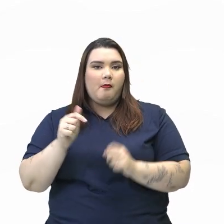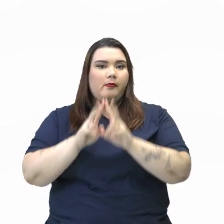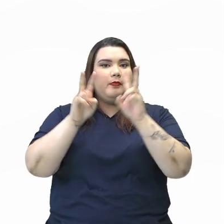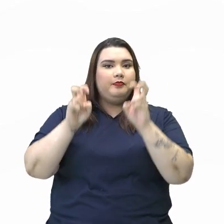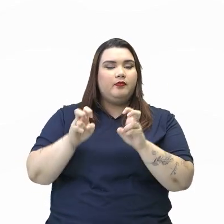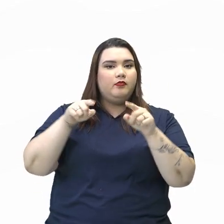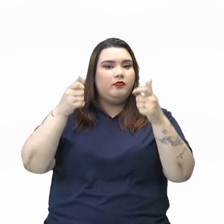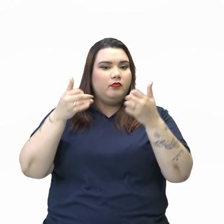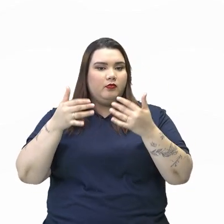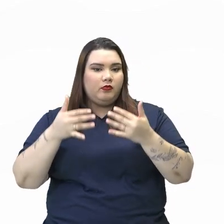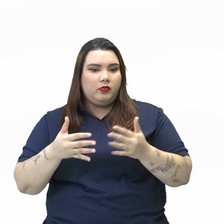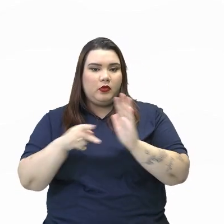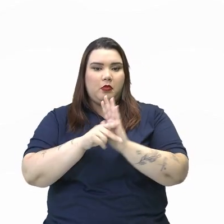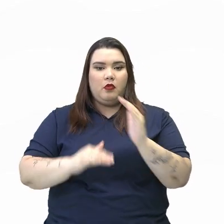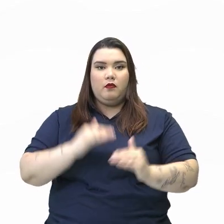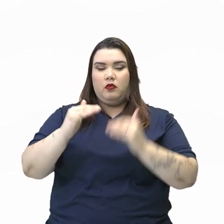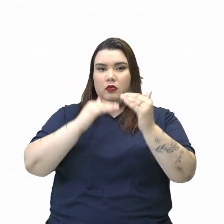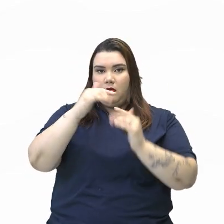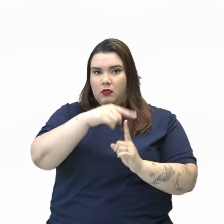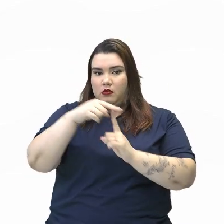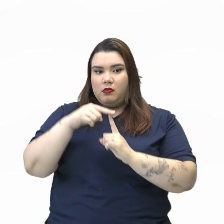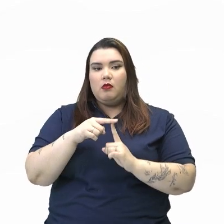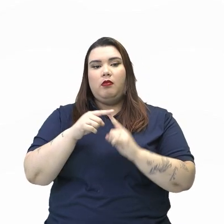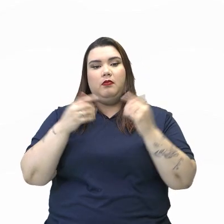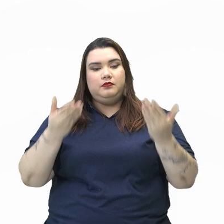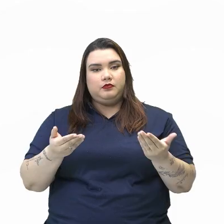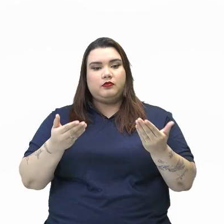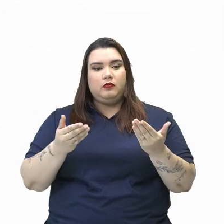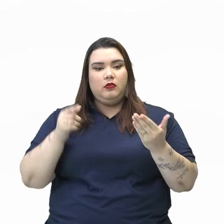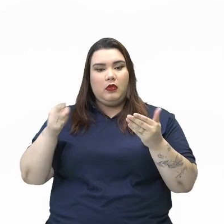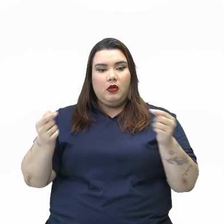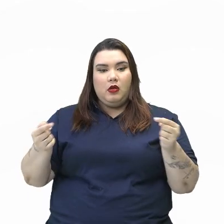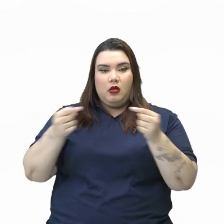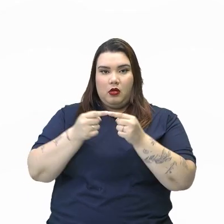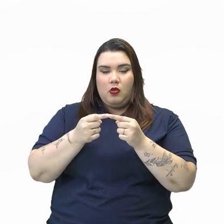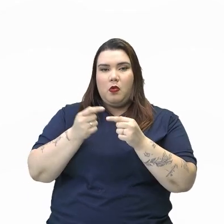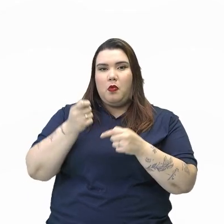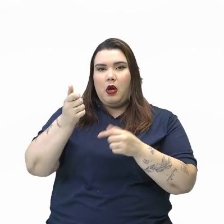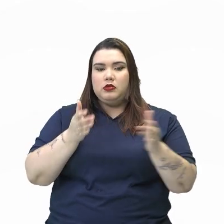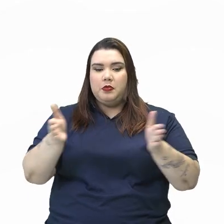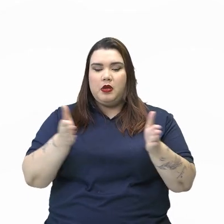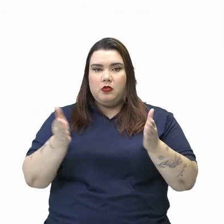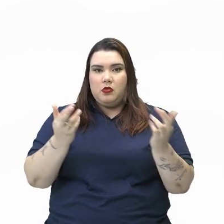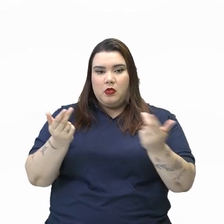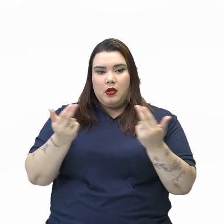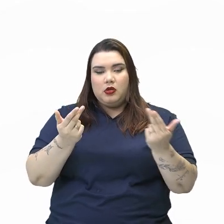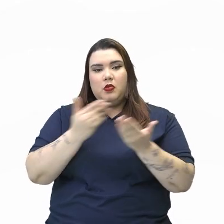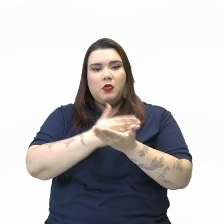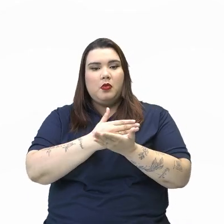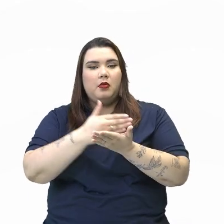sobre essa explicação da evolução das espécies. Ele, com Darwin, que foram quase que contemporâneos aí em obras, é que